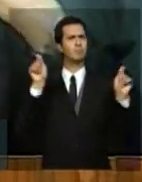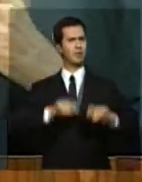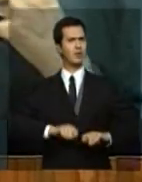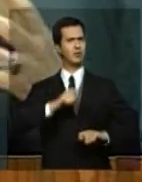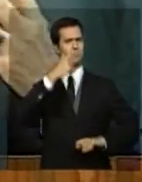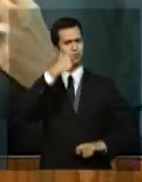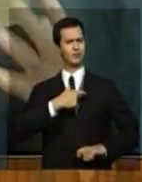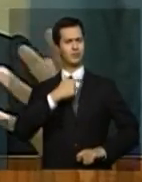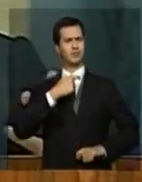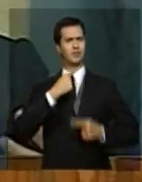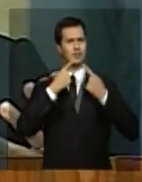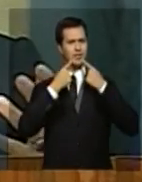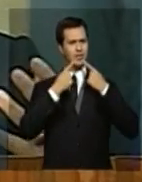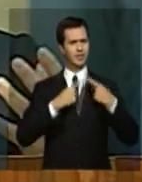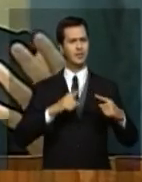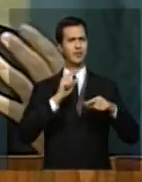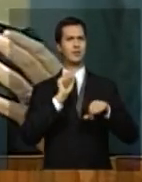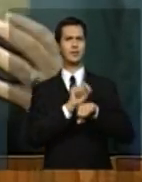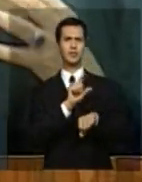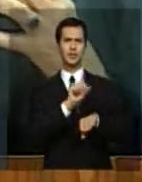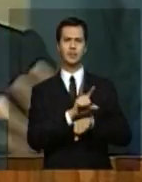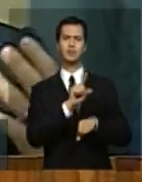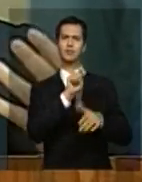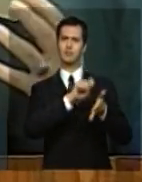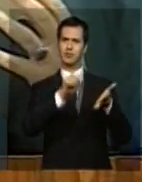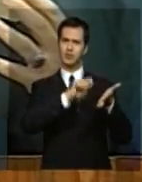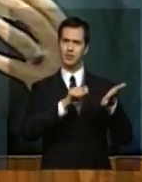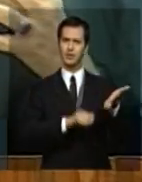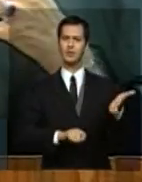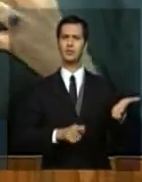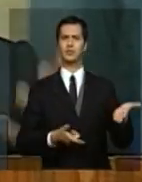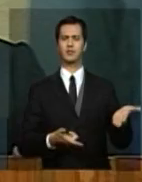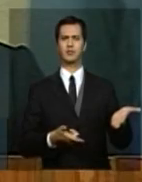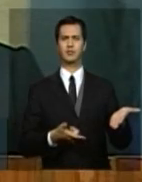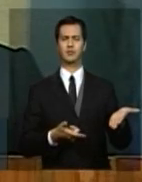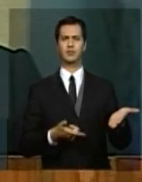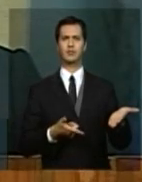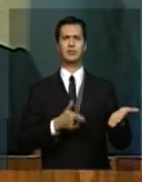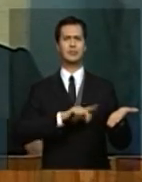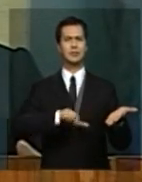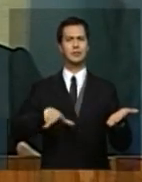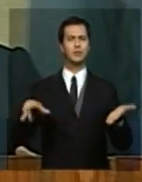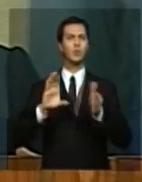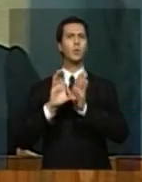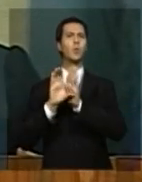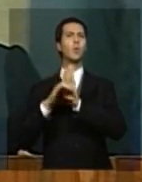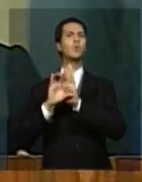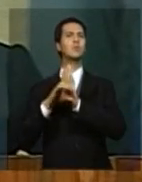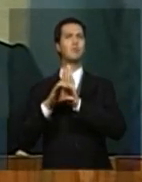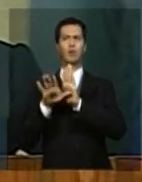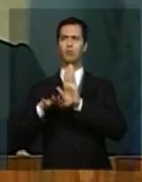na Perspectiva crítica de todo um conceito que